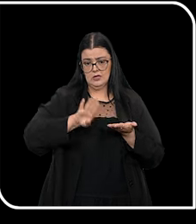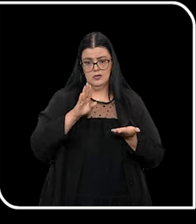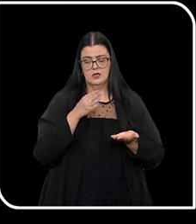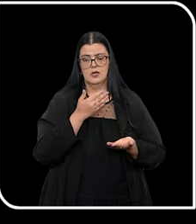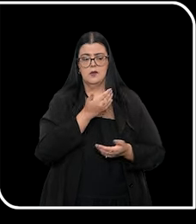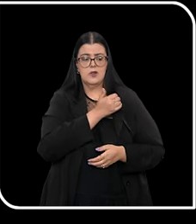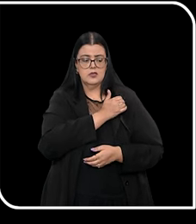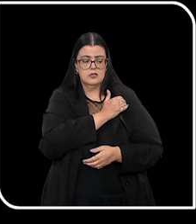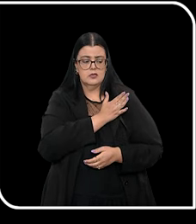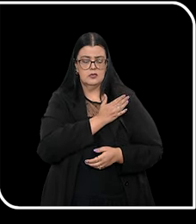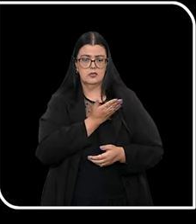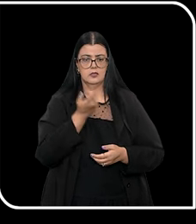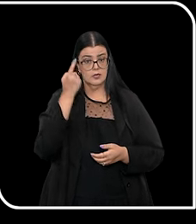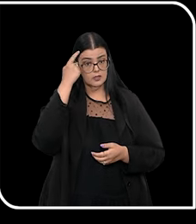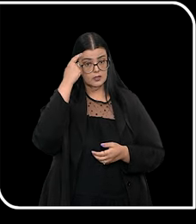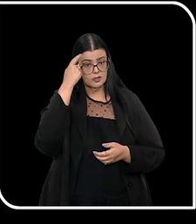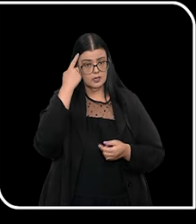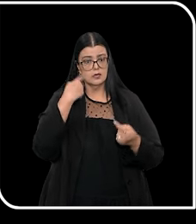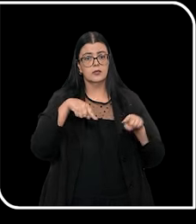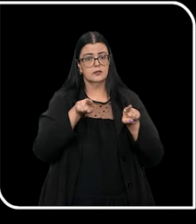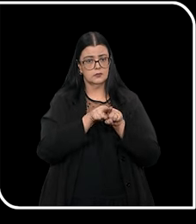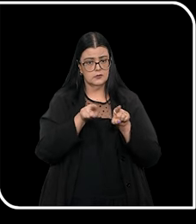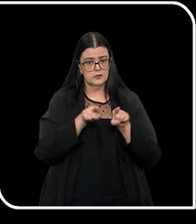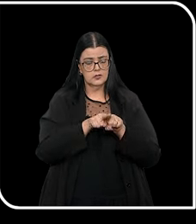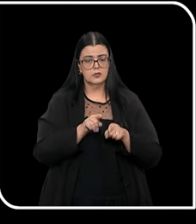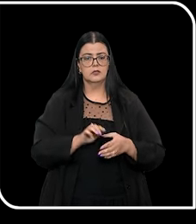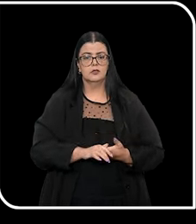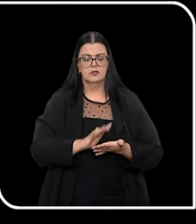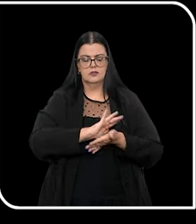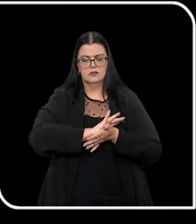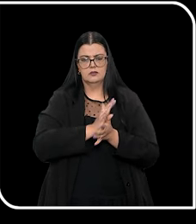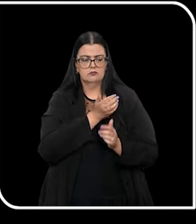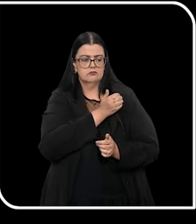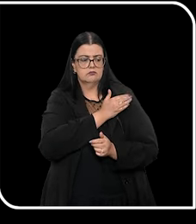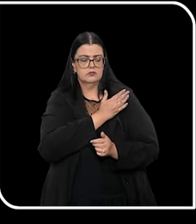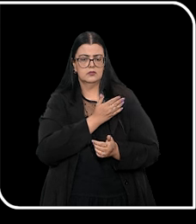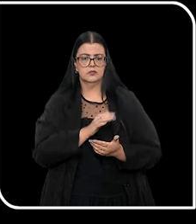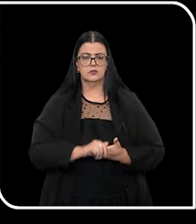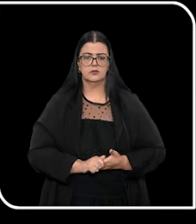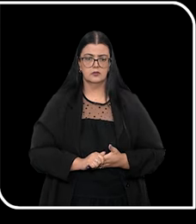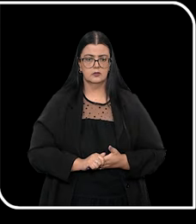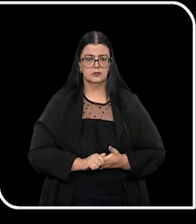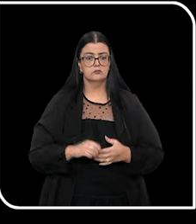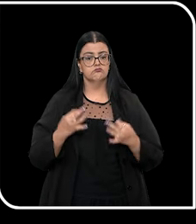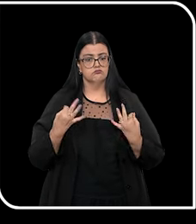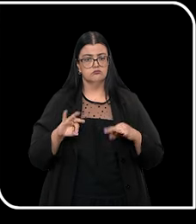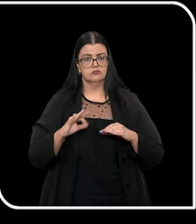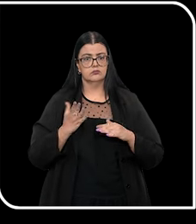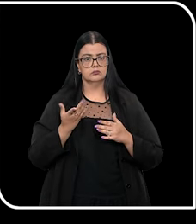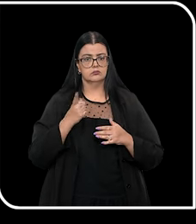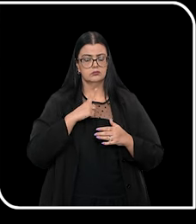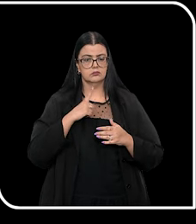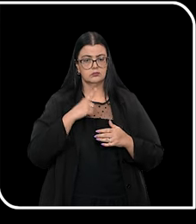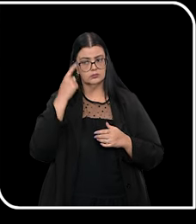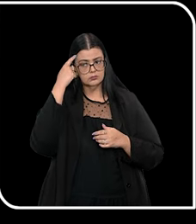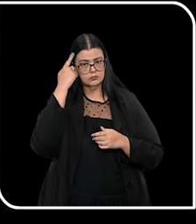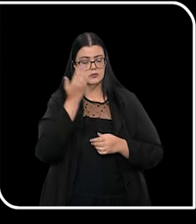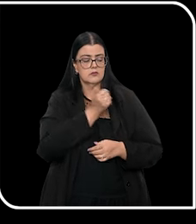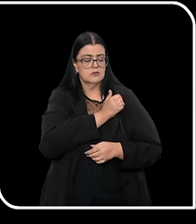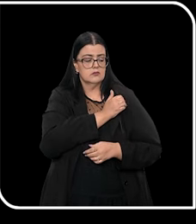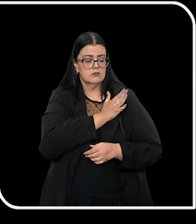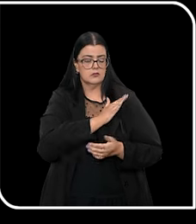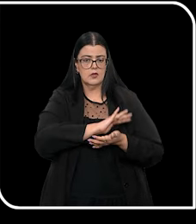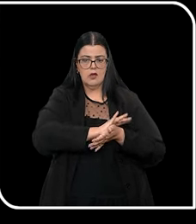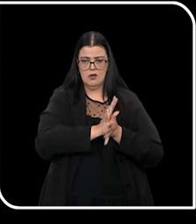dizer que o preconceito ele também tá no âmbito das ideias né e a discriminação é ação ali concreta e eh movida pelo